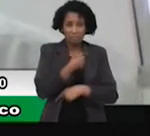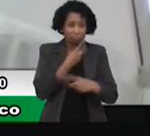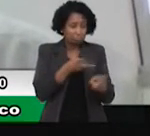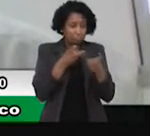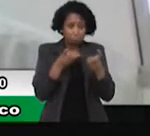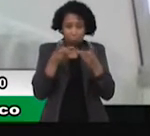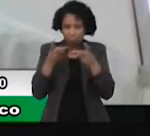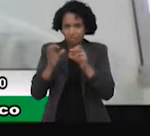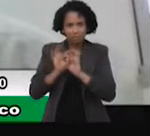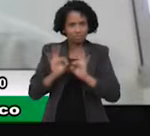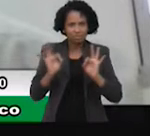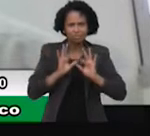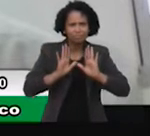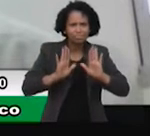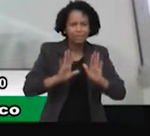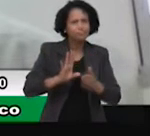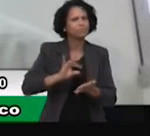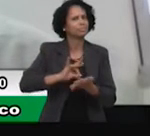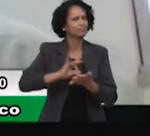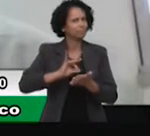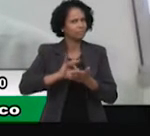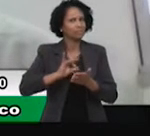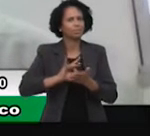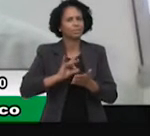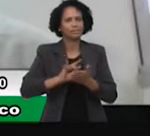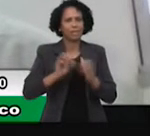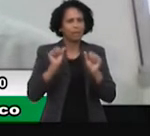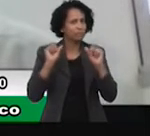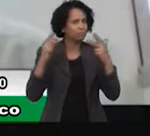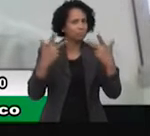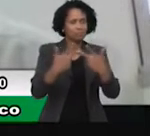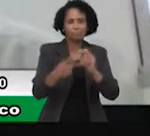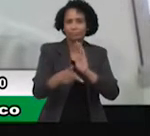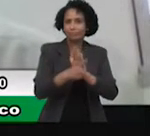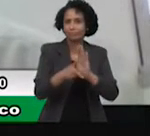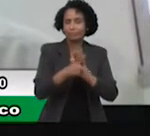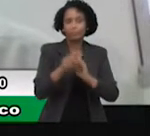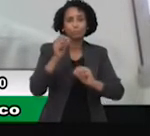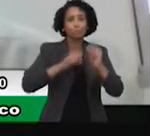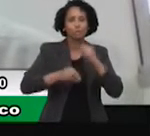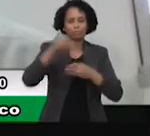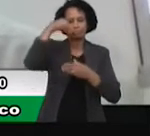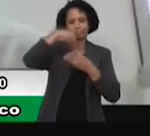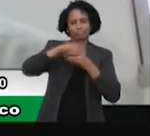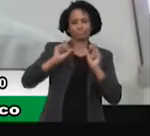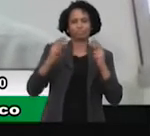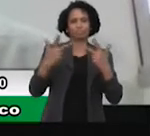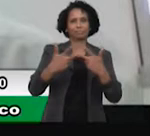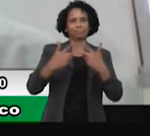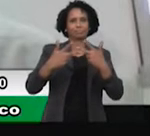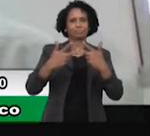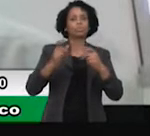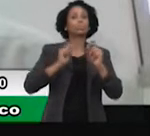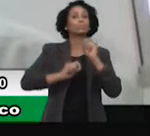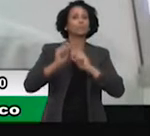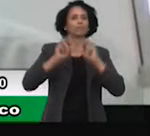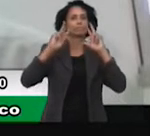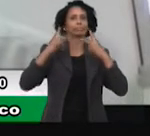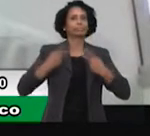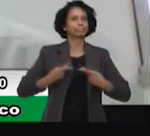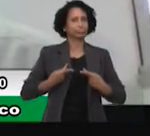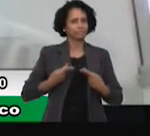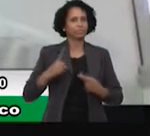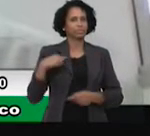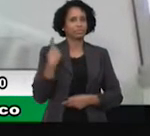muito explícito o quanto que essa casa é constituída por seres humanos, que têm virtudes e limitações, todos